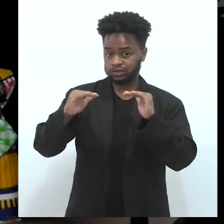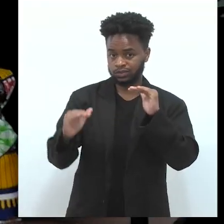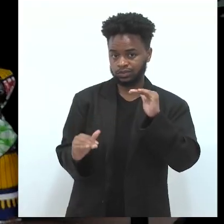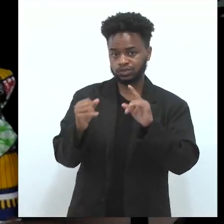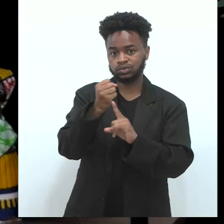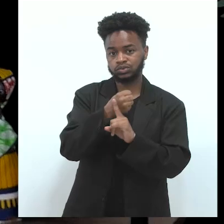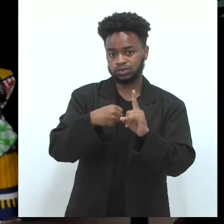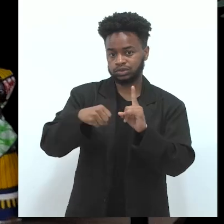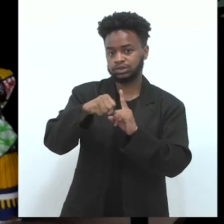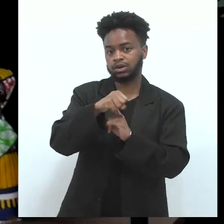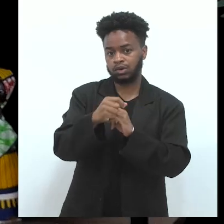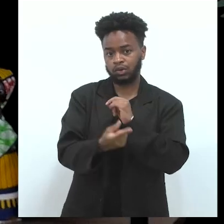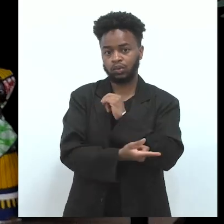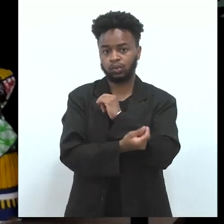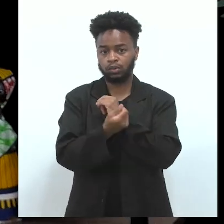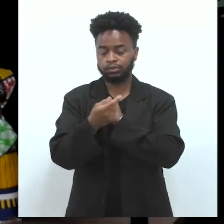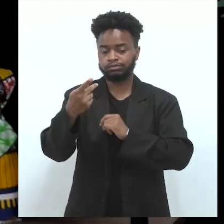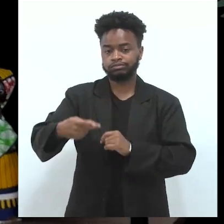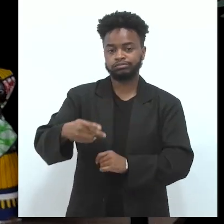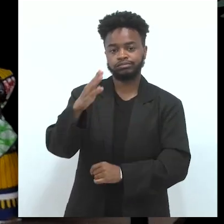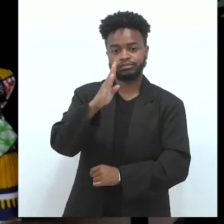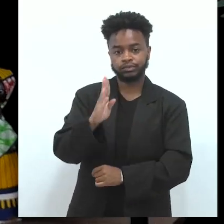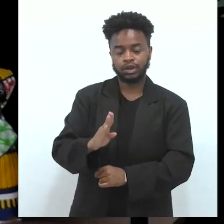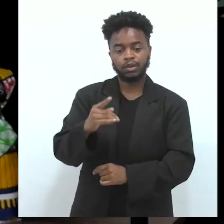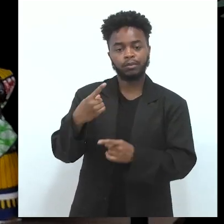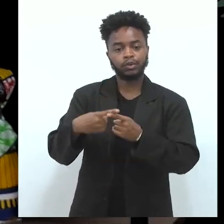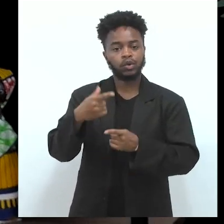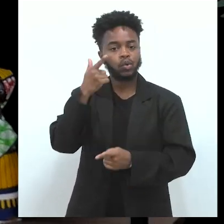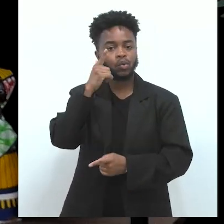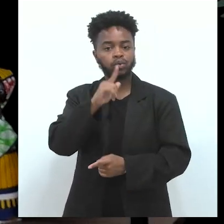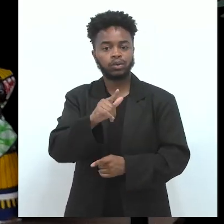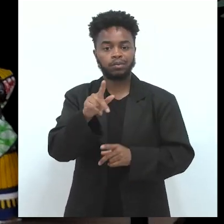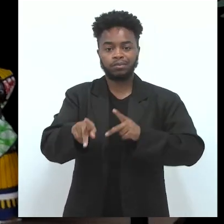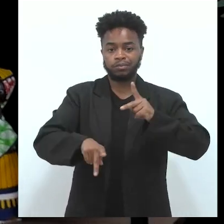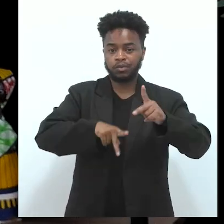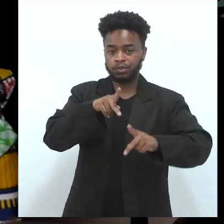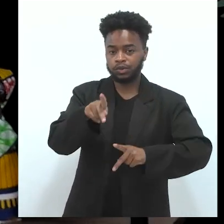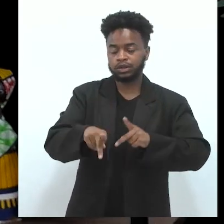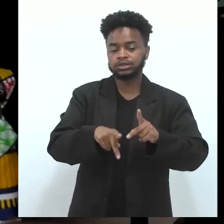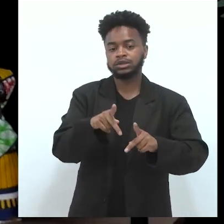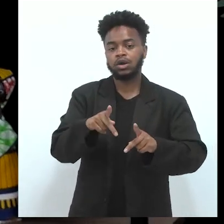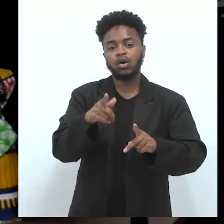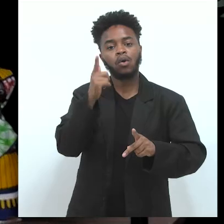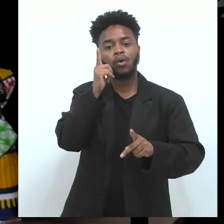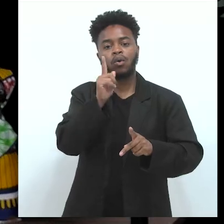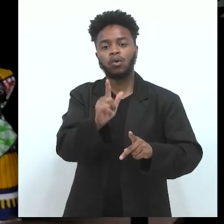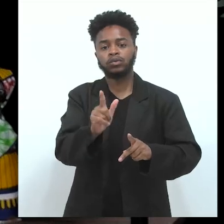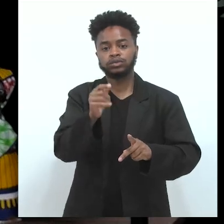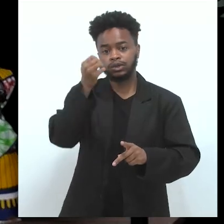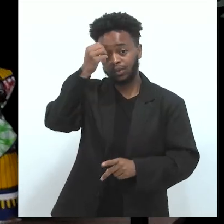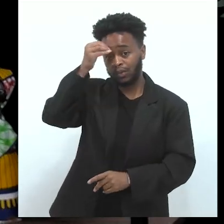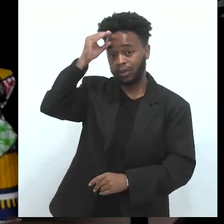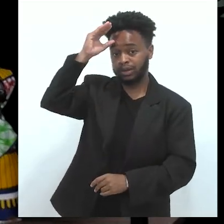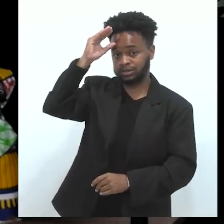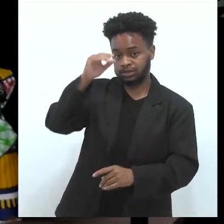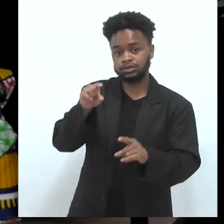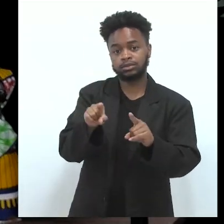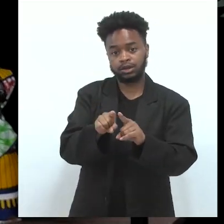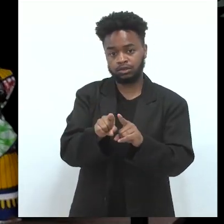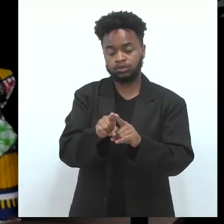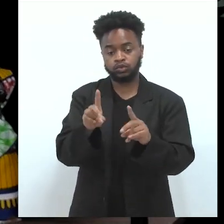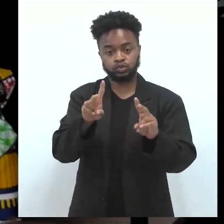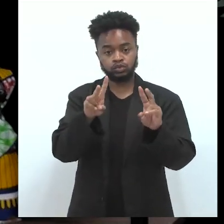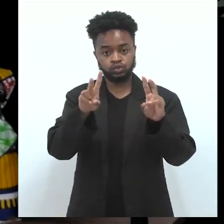as desigualdades socioeconômicas no nosso país, de forma a permitir que toda a população não só tenha acesso e